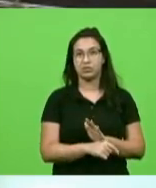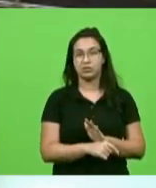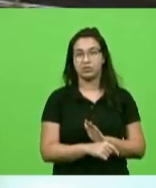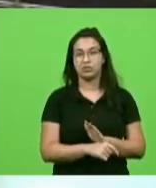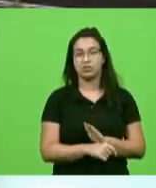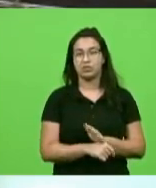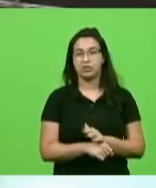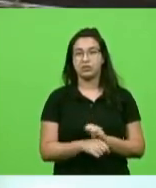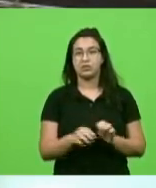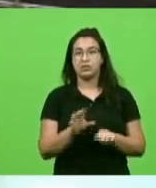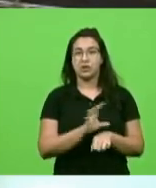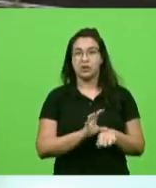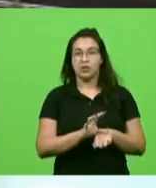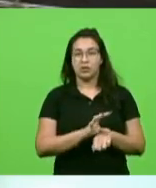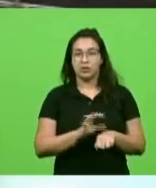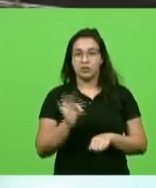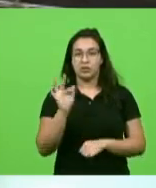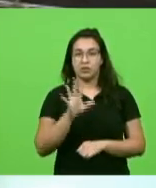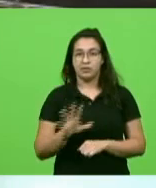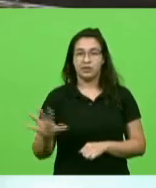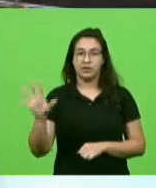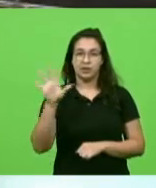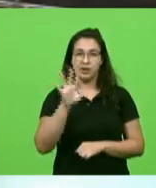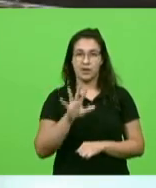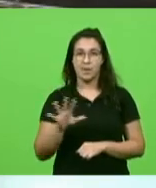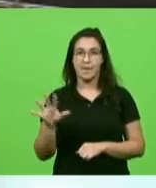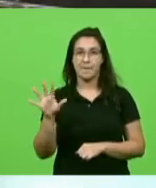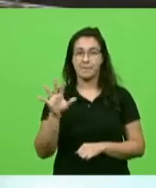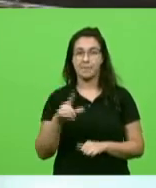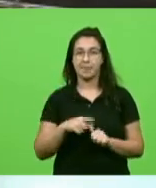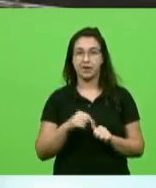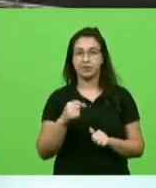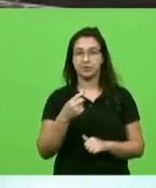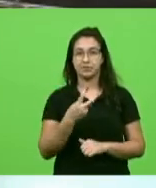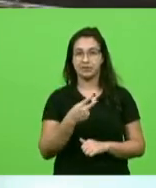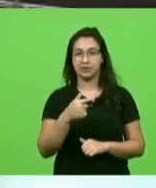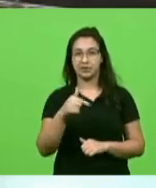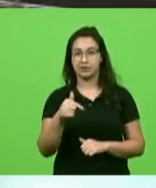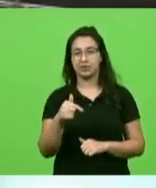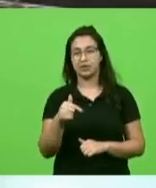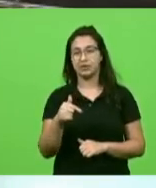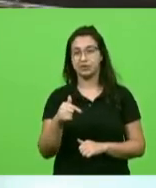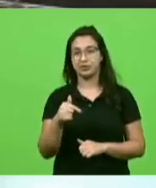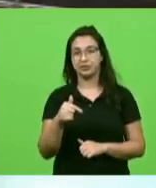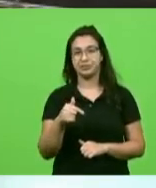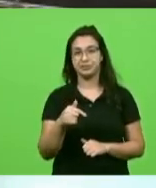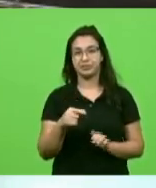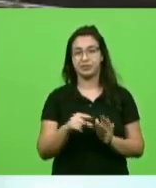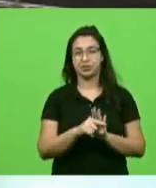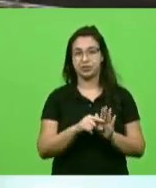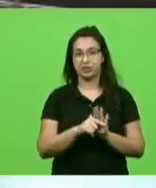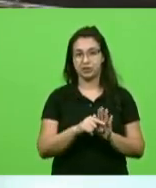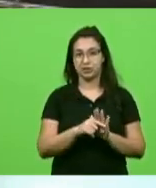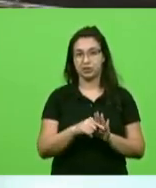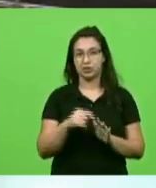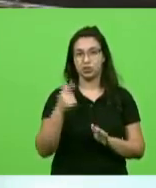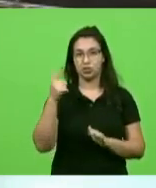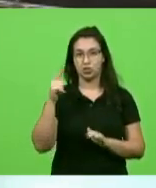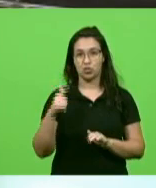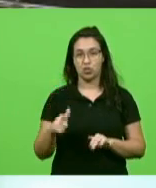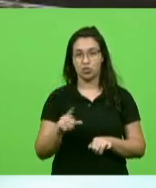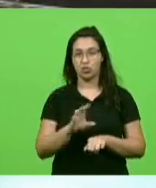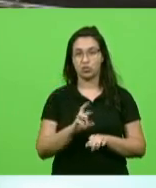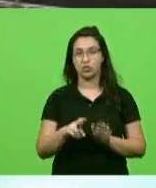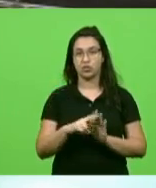tentar a Constituição Federal no seu artigo 27 e demais incisos no Regimento que uma